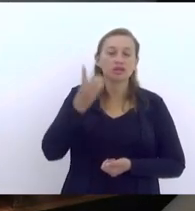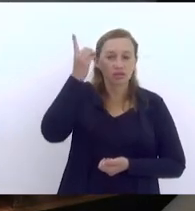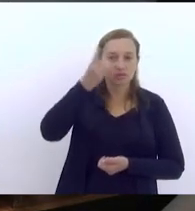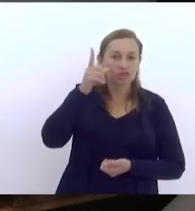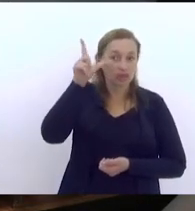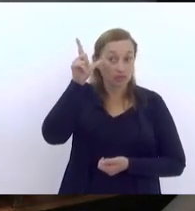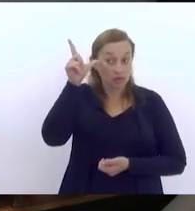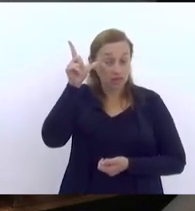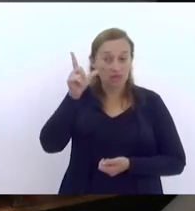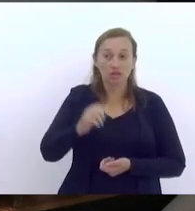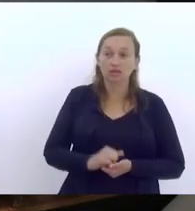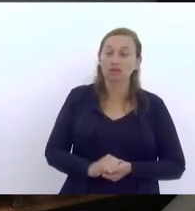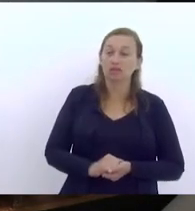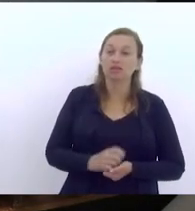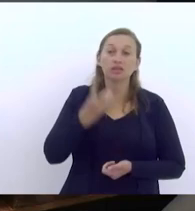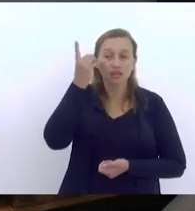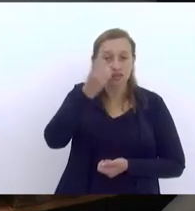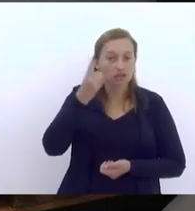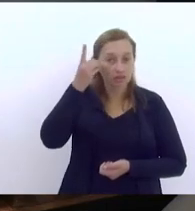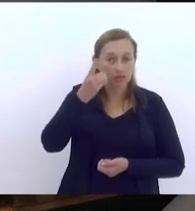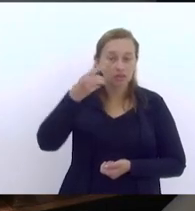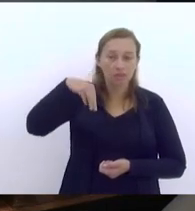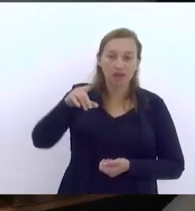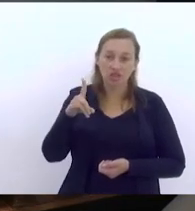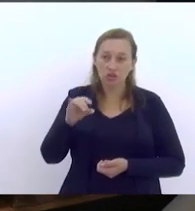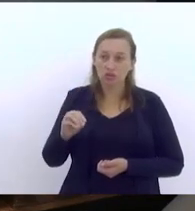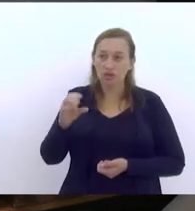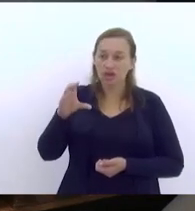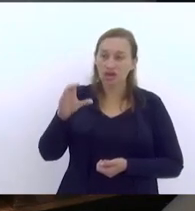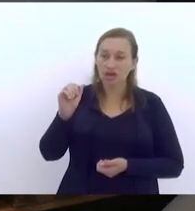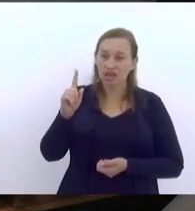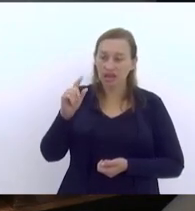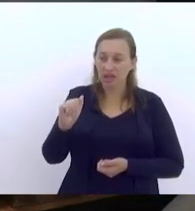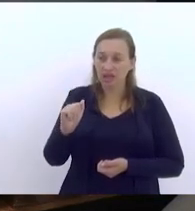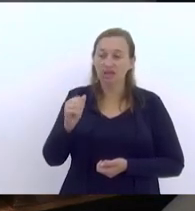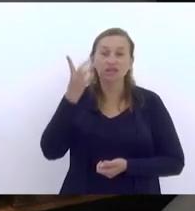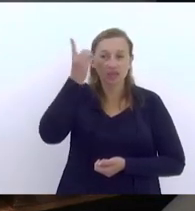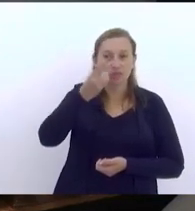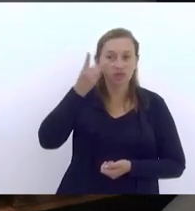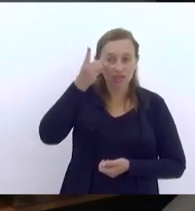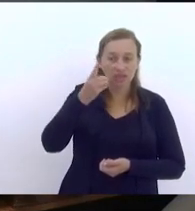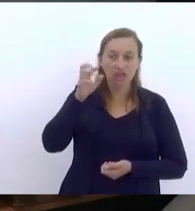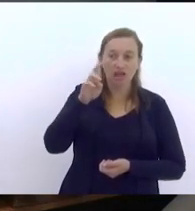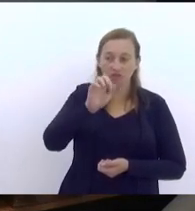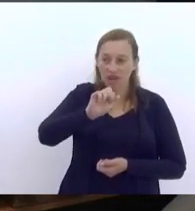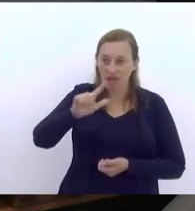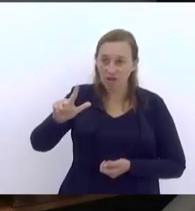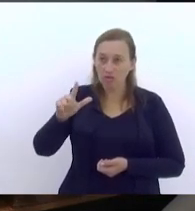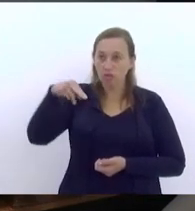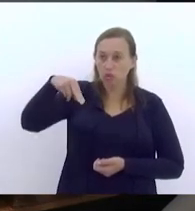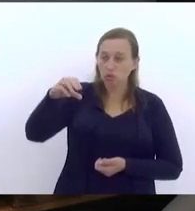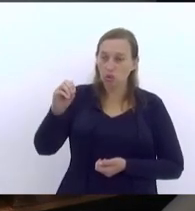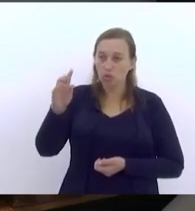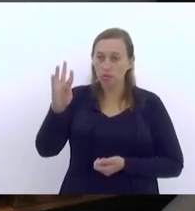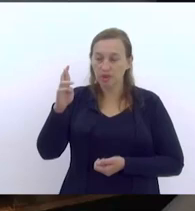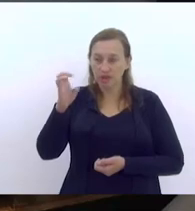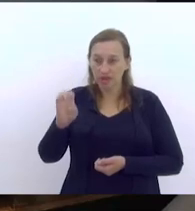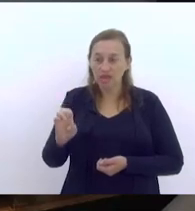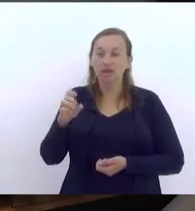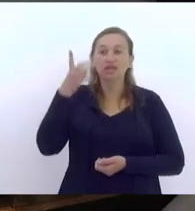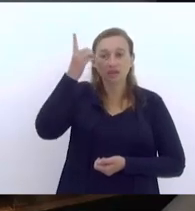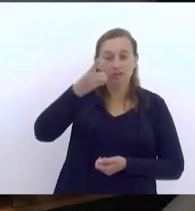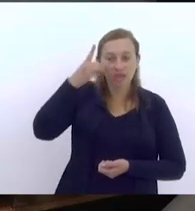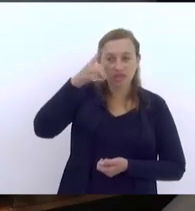Lucinha. Deputado Márcio Canella. Deputado Rafael Nobre. Deputado